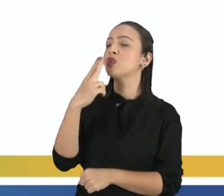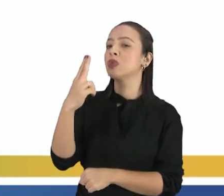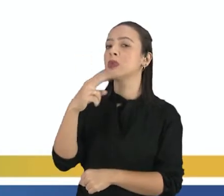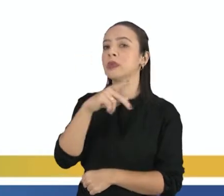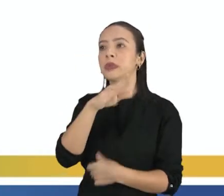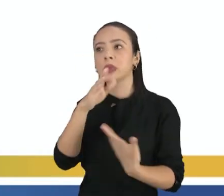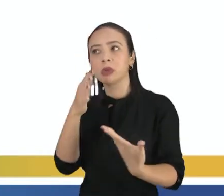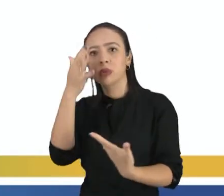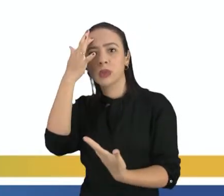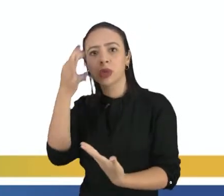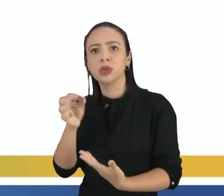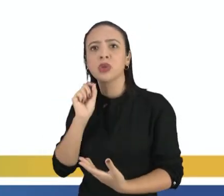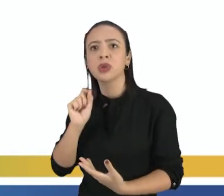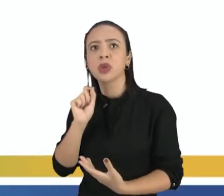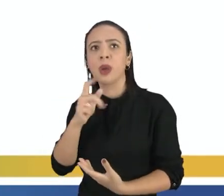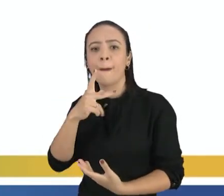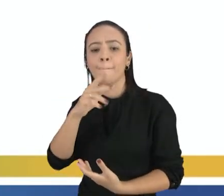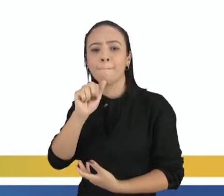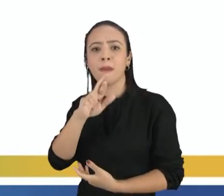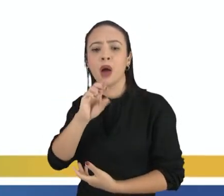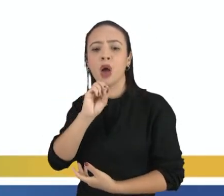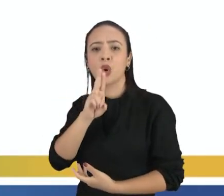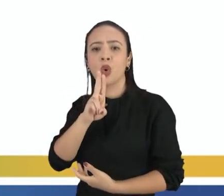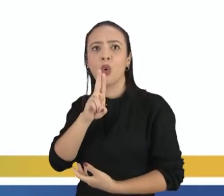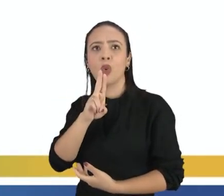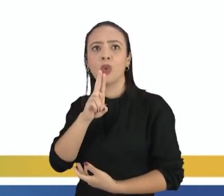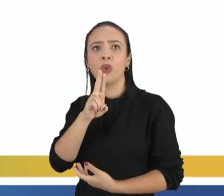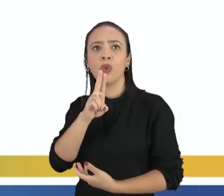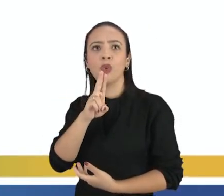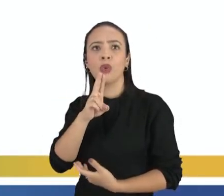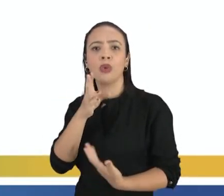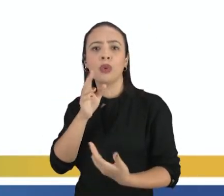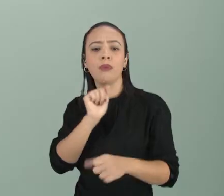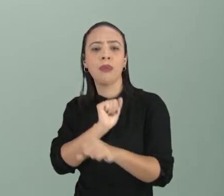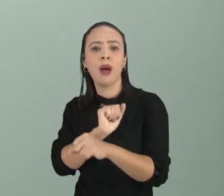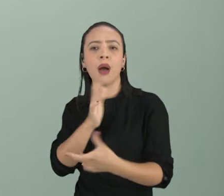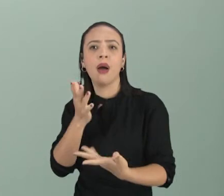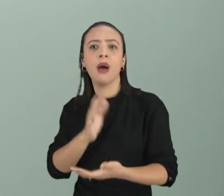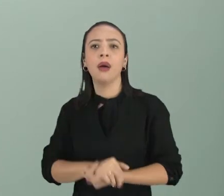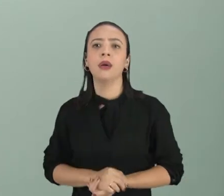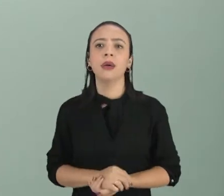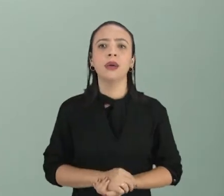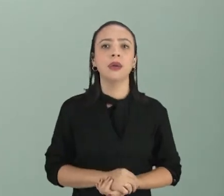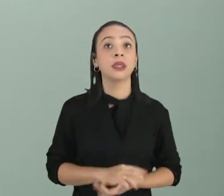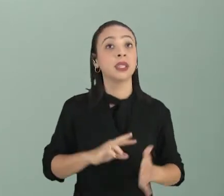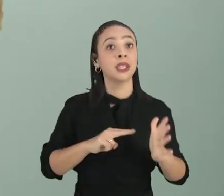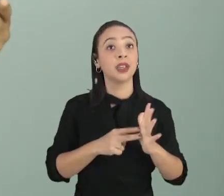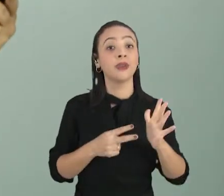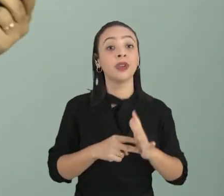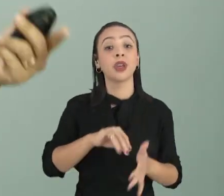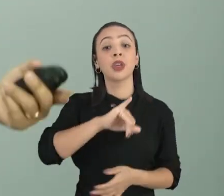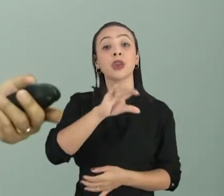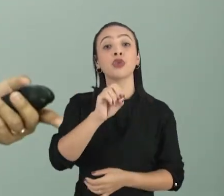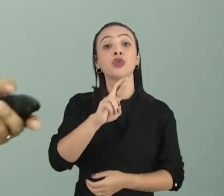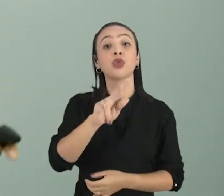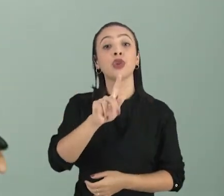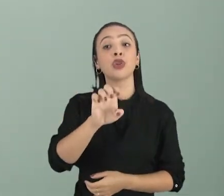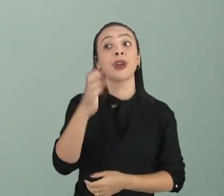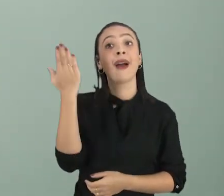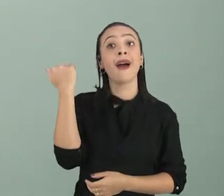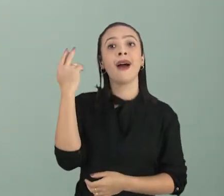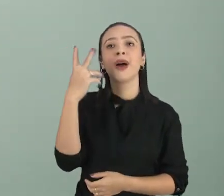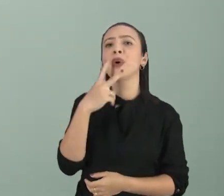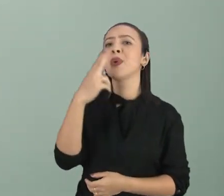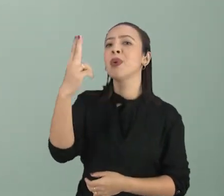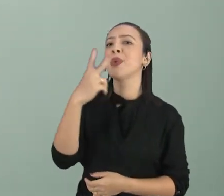pressupõe, então, com a expressão parou de fumar, parou de? Você pressupõe que o Jorge, ele fumava.